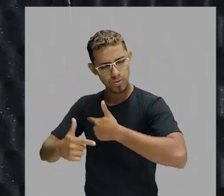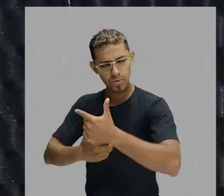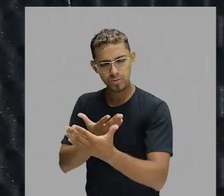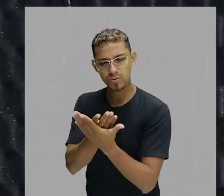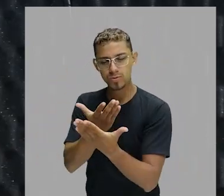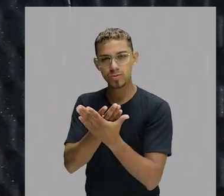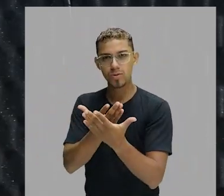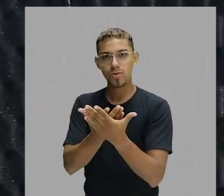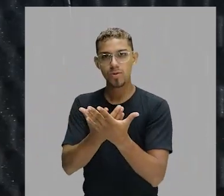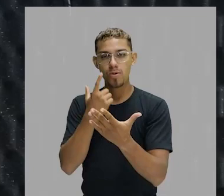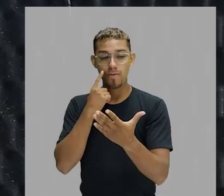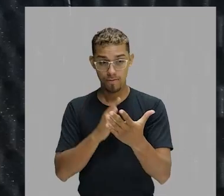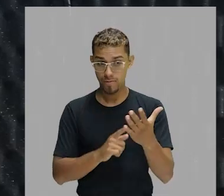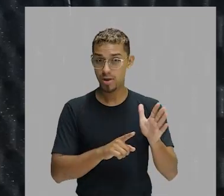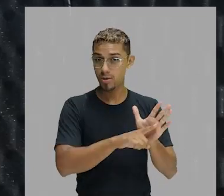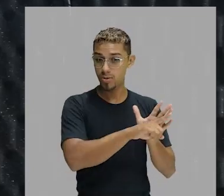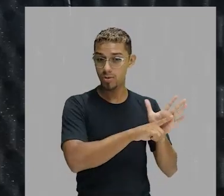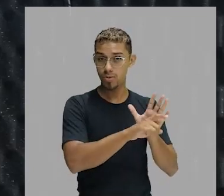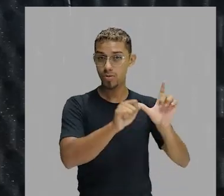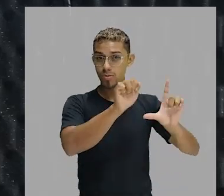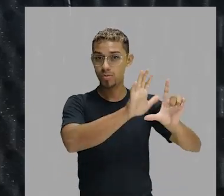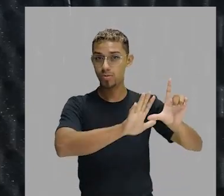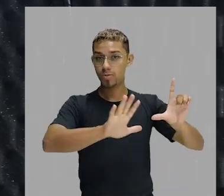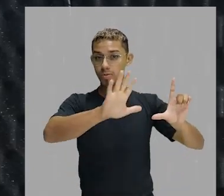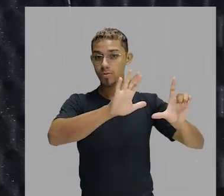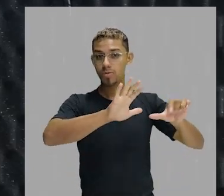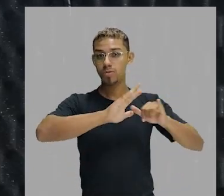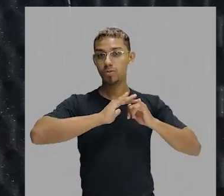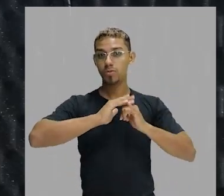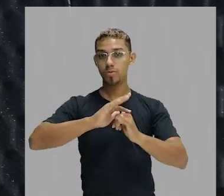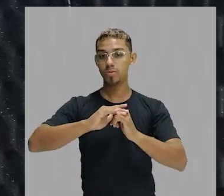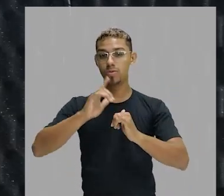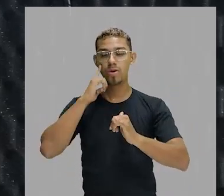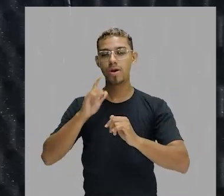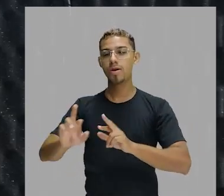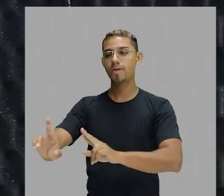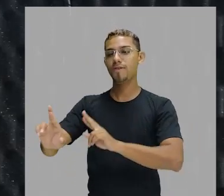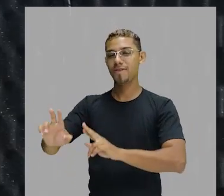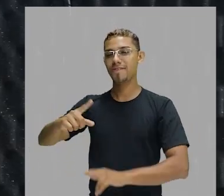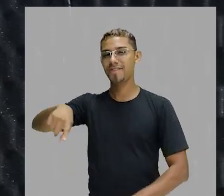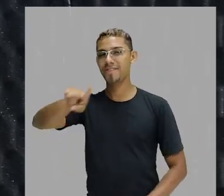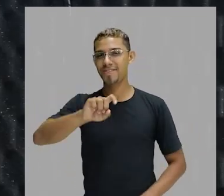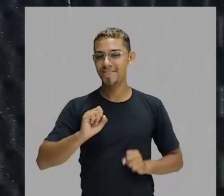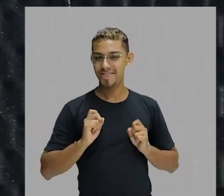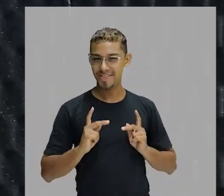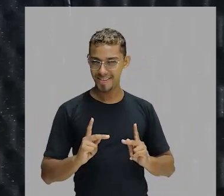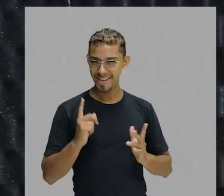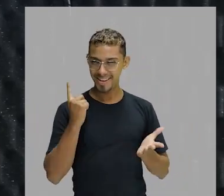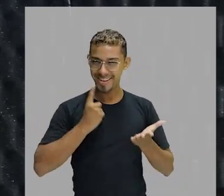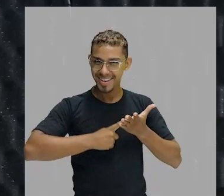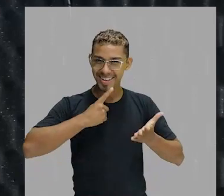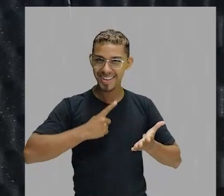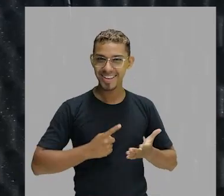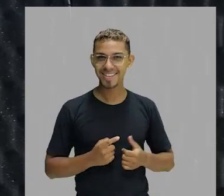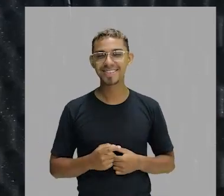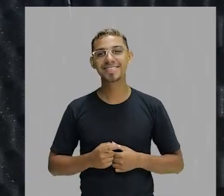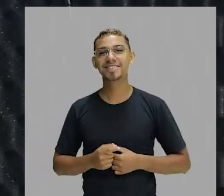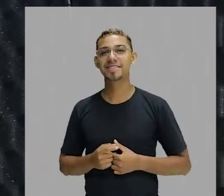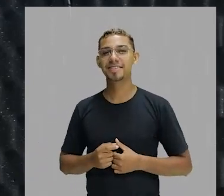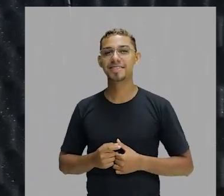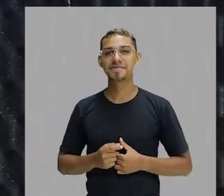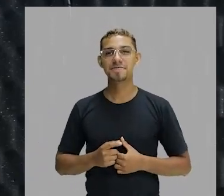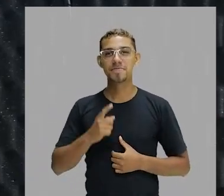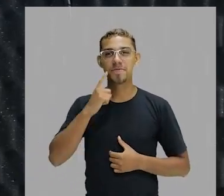procura lá na plataforma Gonçalves Dias no YouTube, eu tô te esperando lá, beleza? Então, galerinha